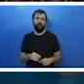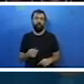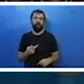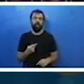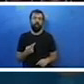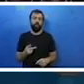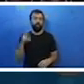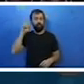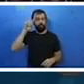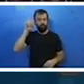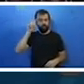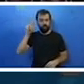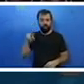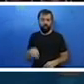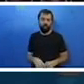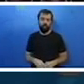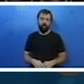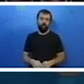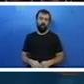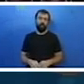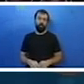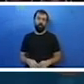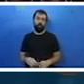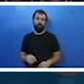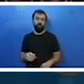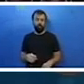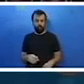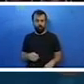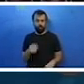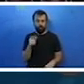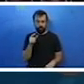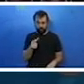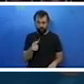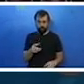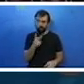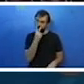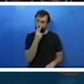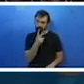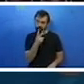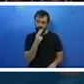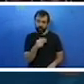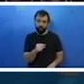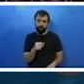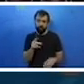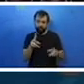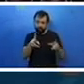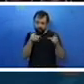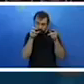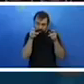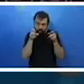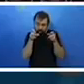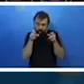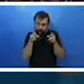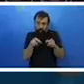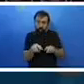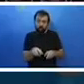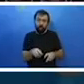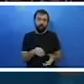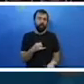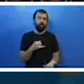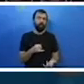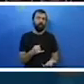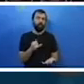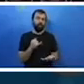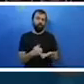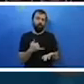nós? Como está a saúde, a educação e a segurança do nosso país? Pergunte para um adulto que mora